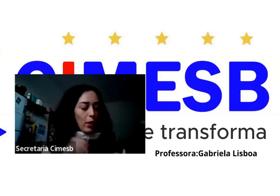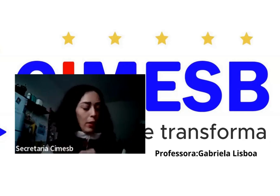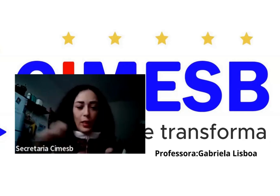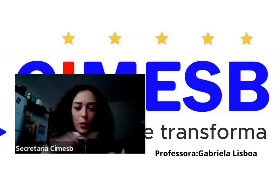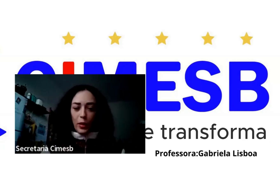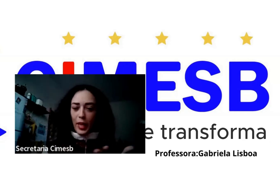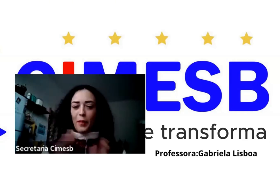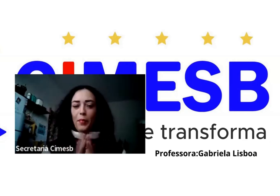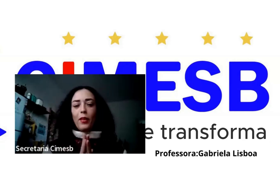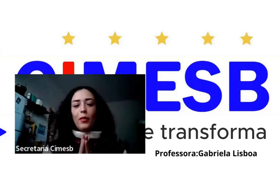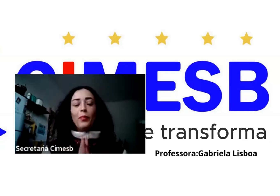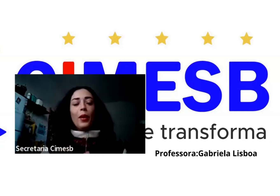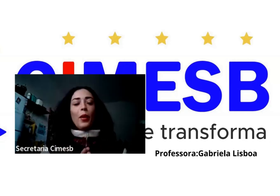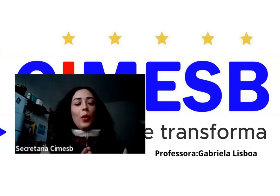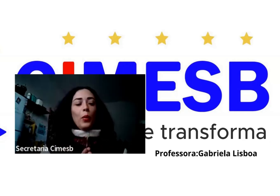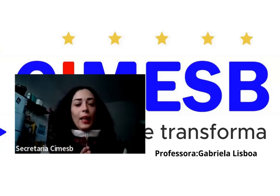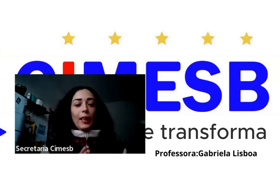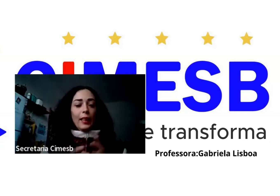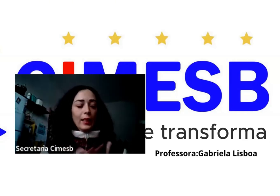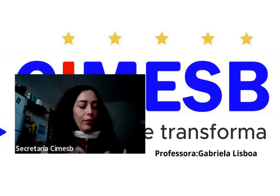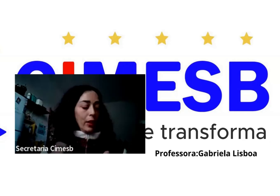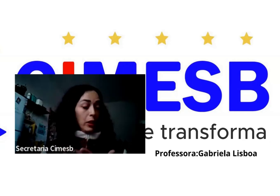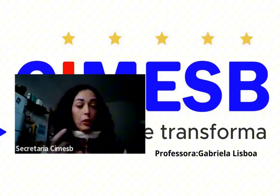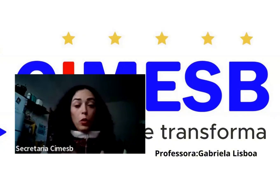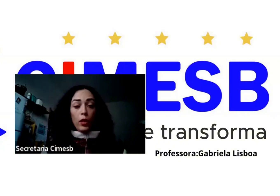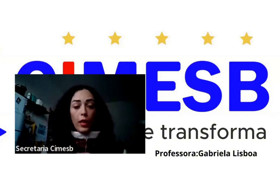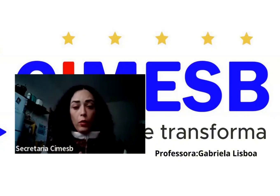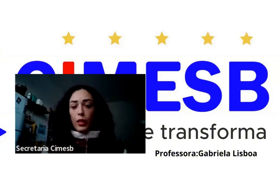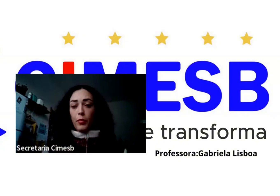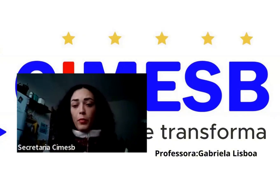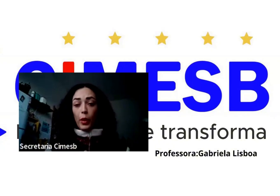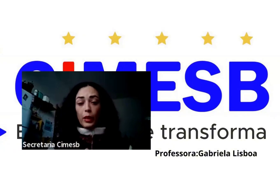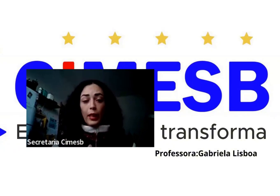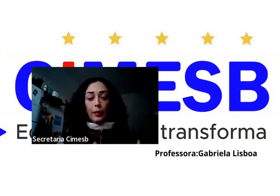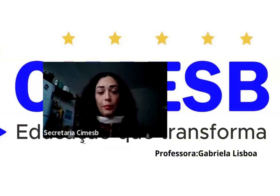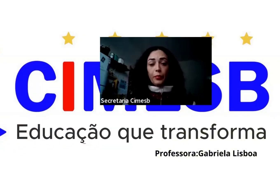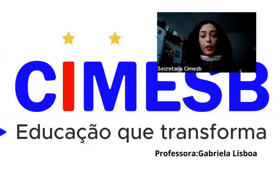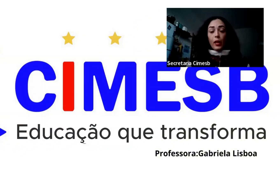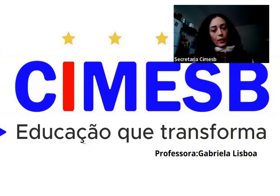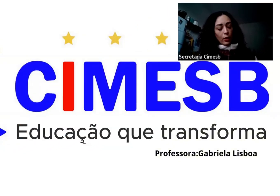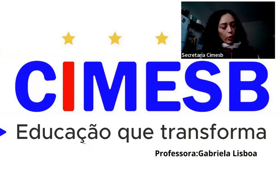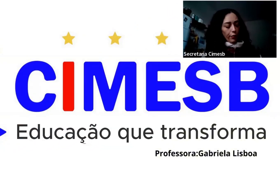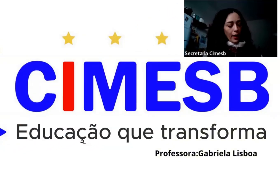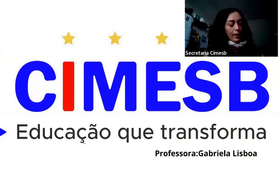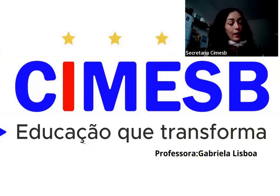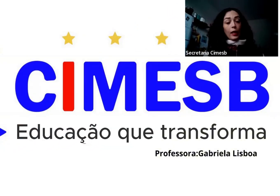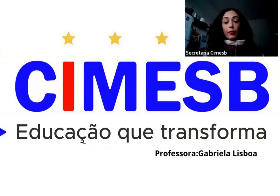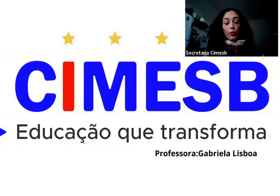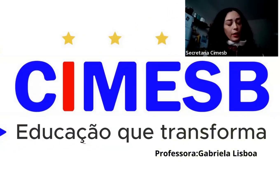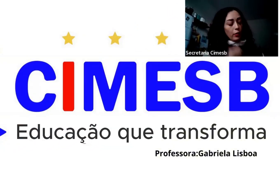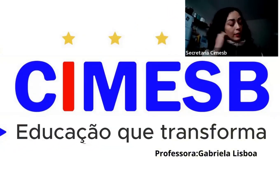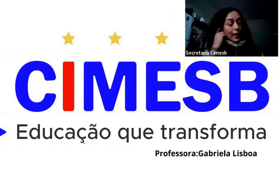Então, se escolher coisa, anota aí, pega uma caneta, vai anotando, qualquer dúvida me manda, e assim a gente